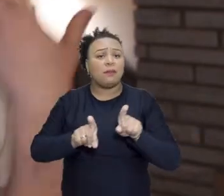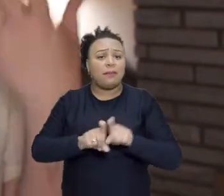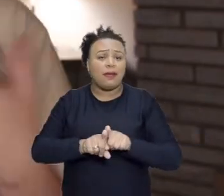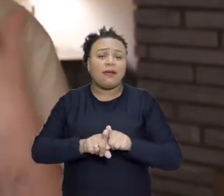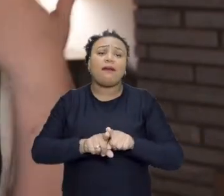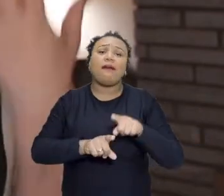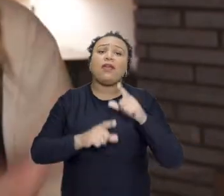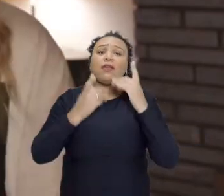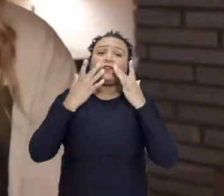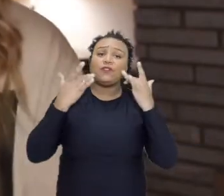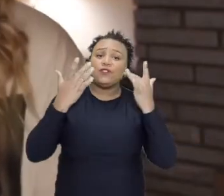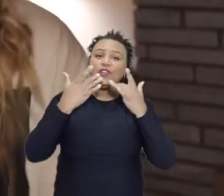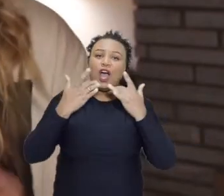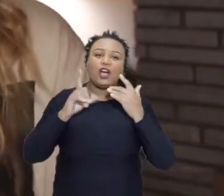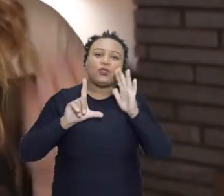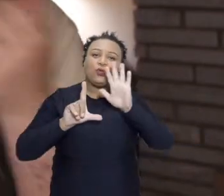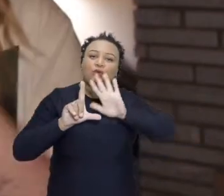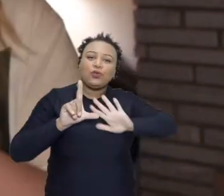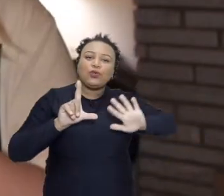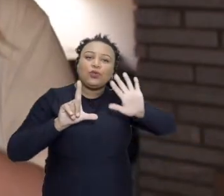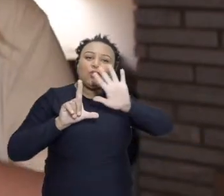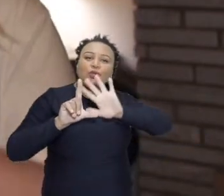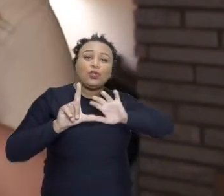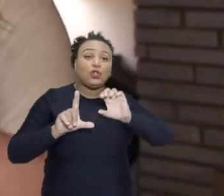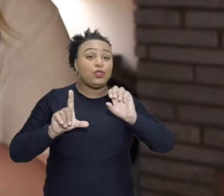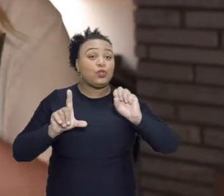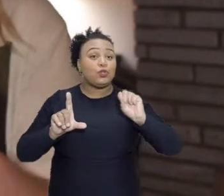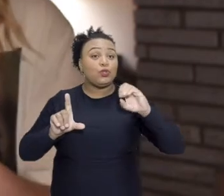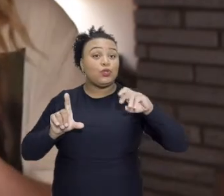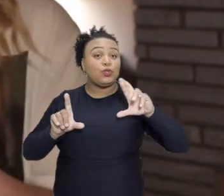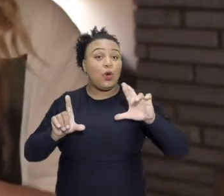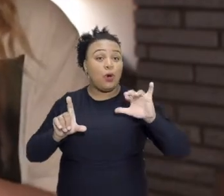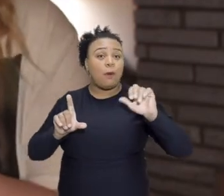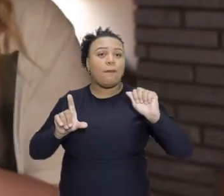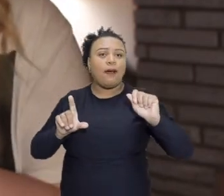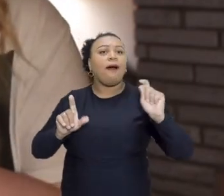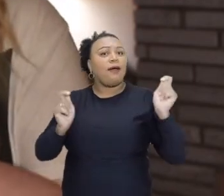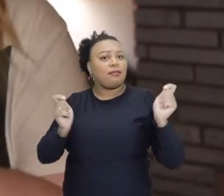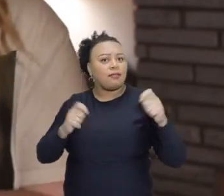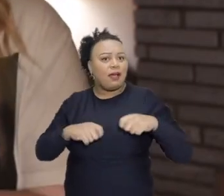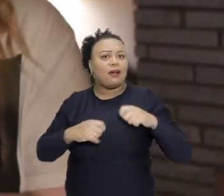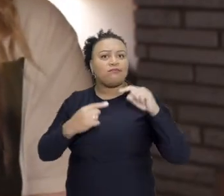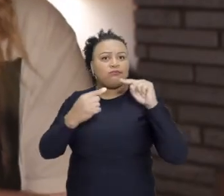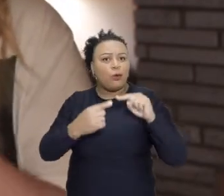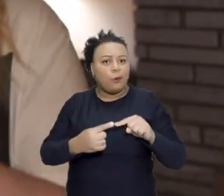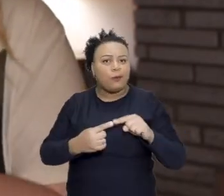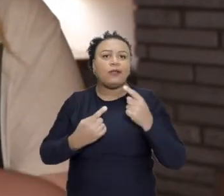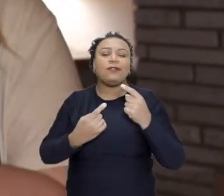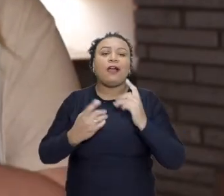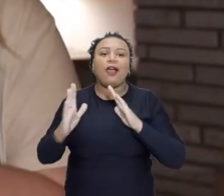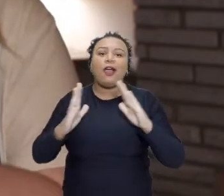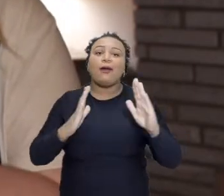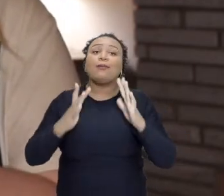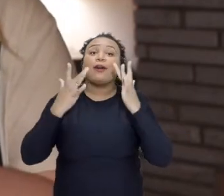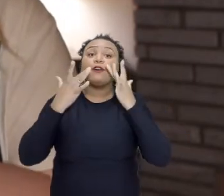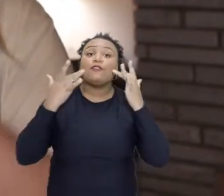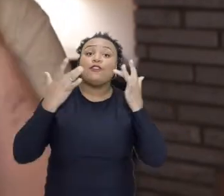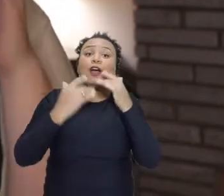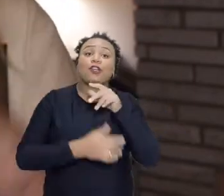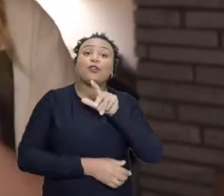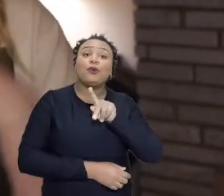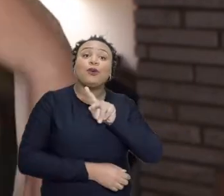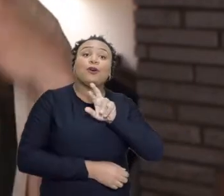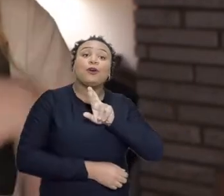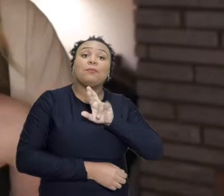o teatro de sombra, né? Que a gente pode trazer também para dentro do teatro primitivo, que